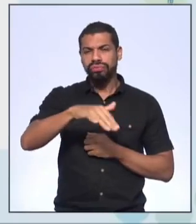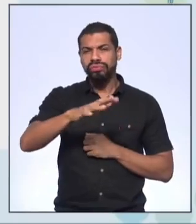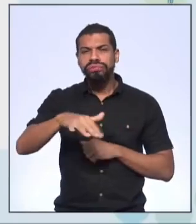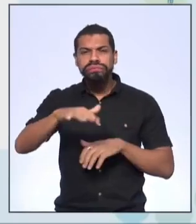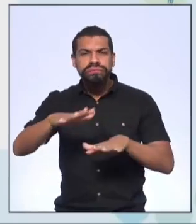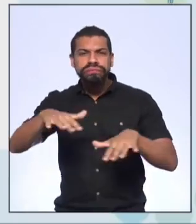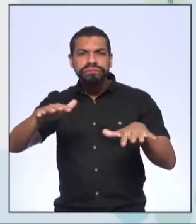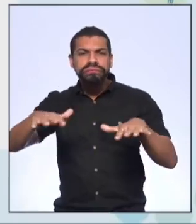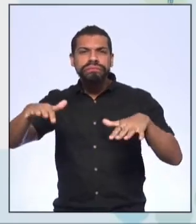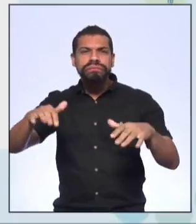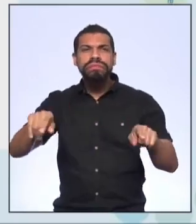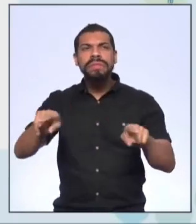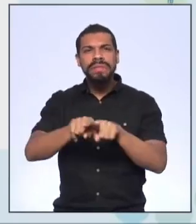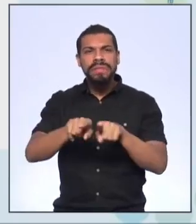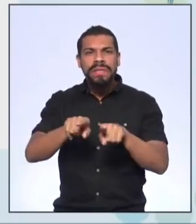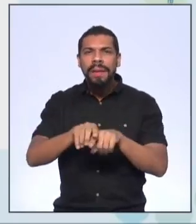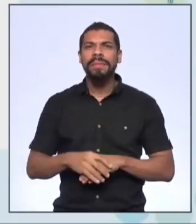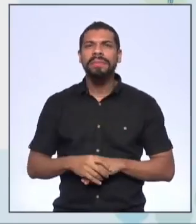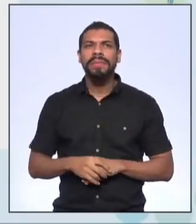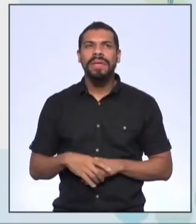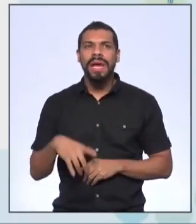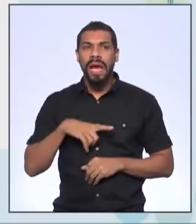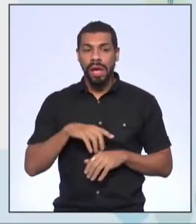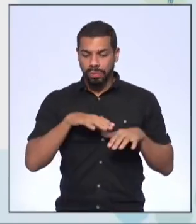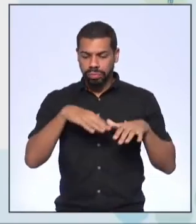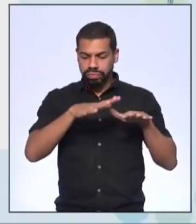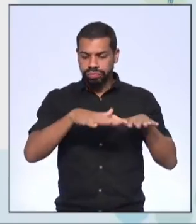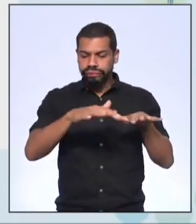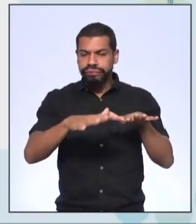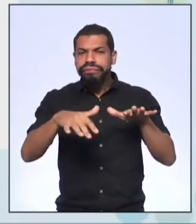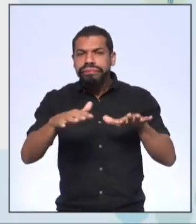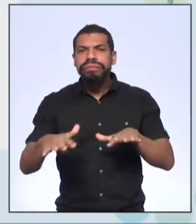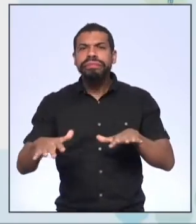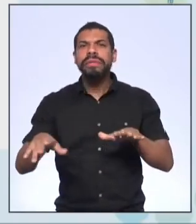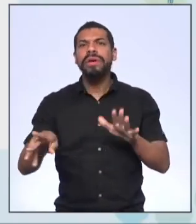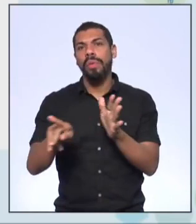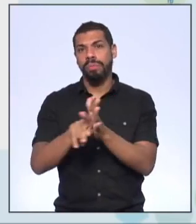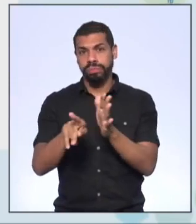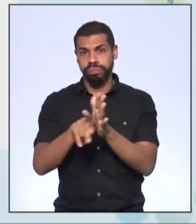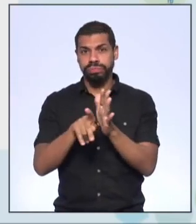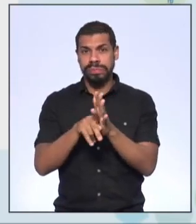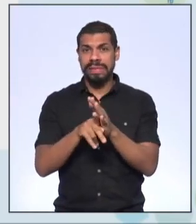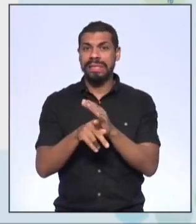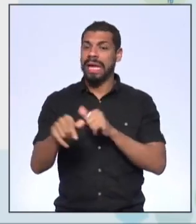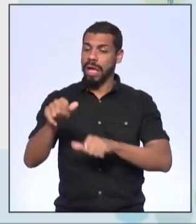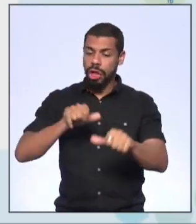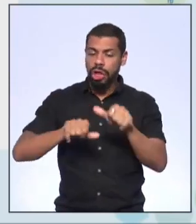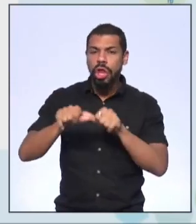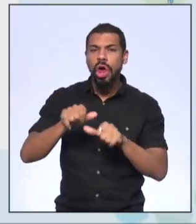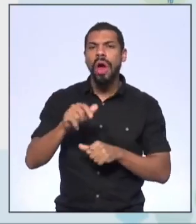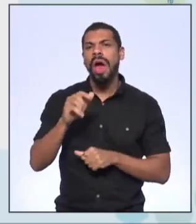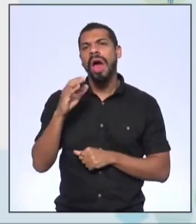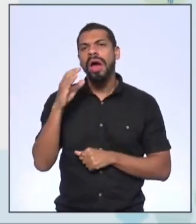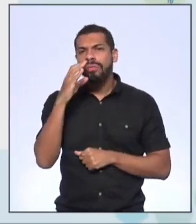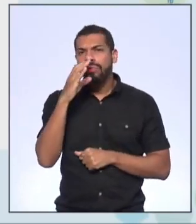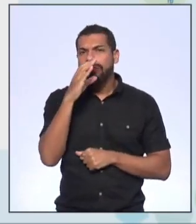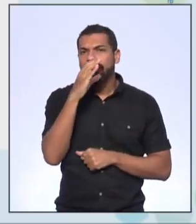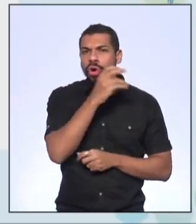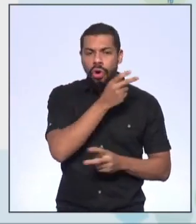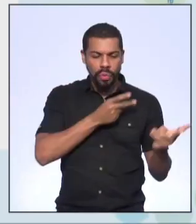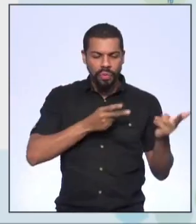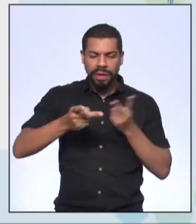quente ali, né? Sai dali da areia, ele é jogado pro sistema lá pro mar, tem toga de calor, o vento joga esse ar de volta, e tem